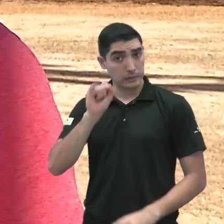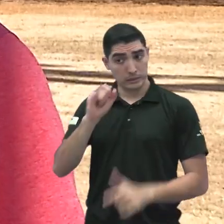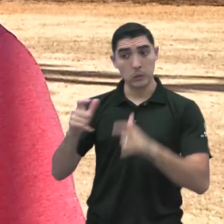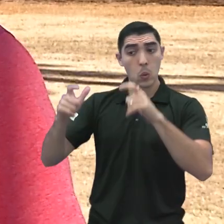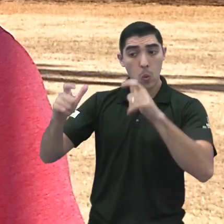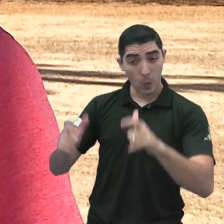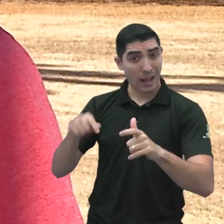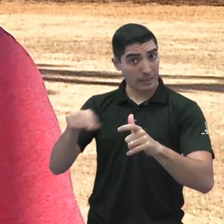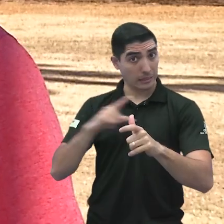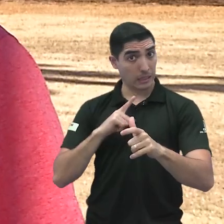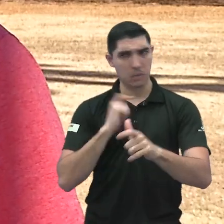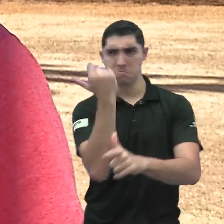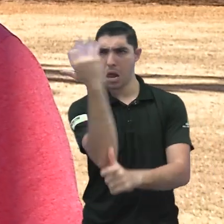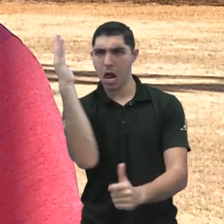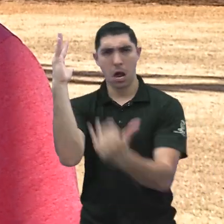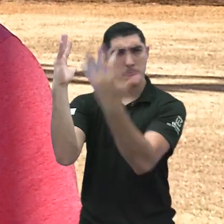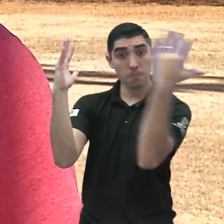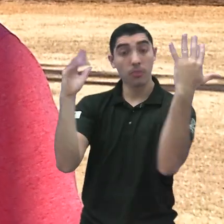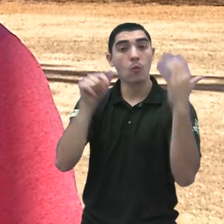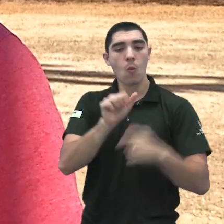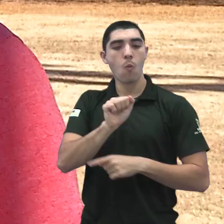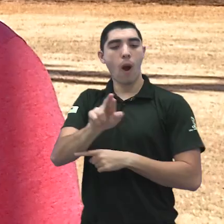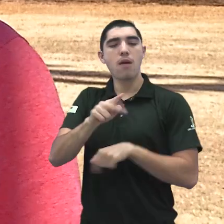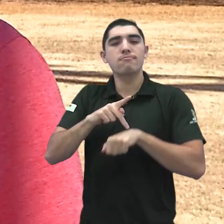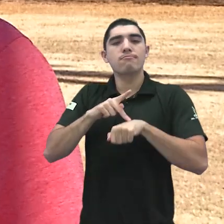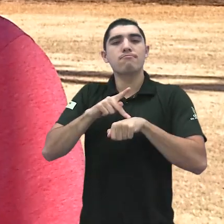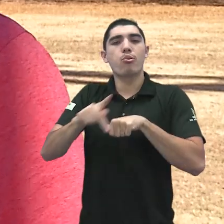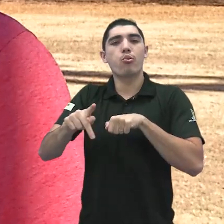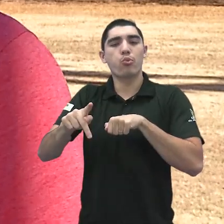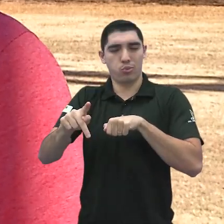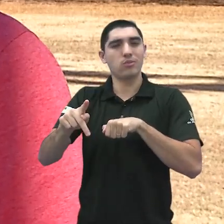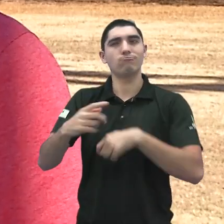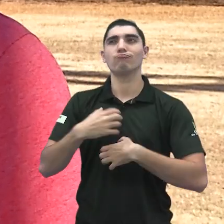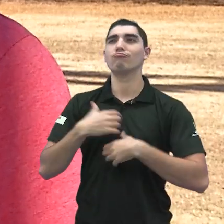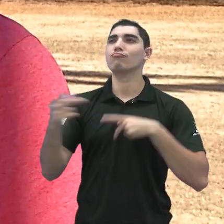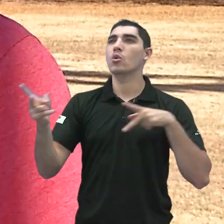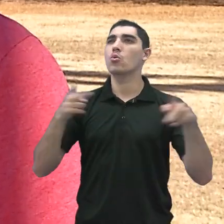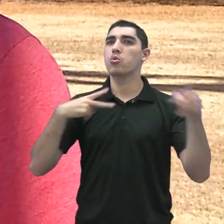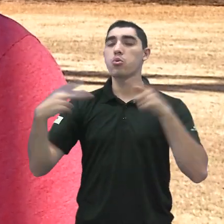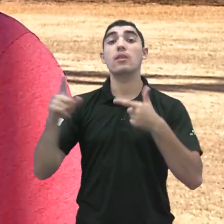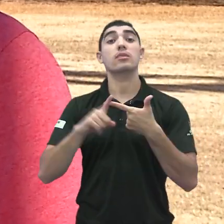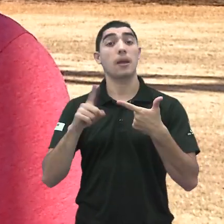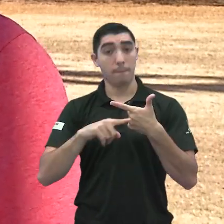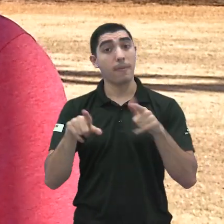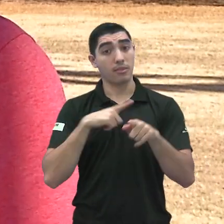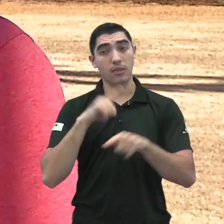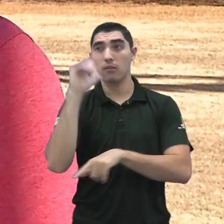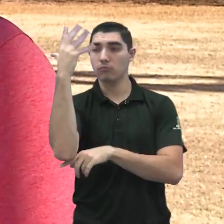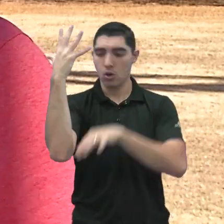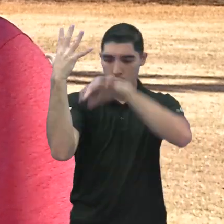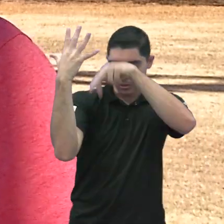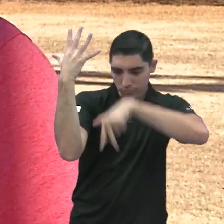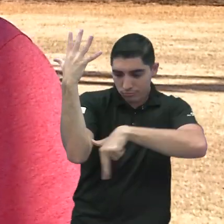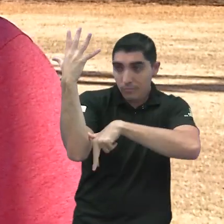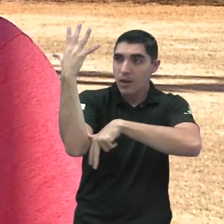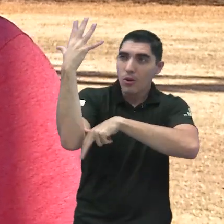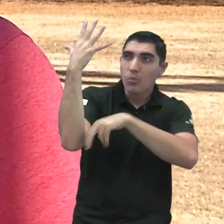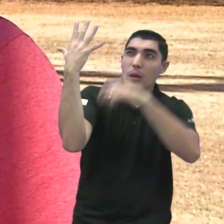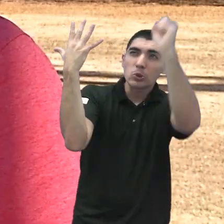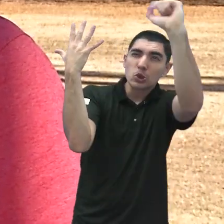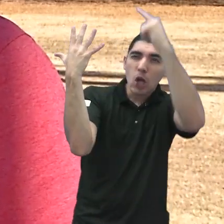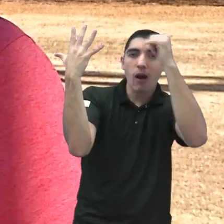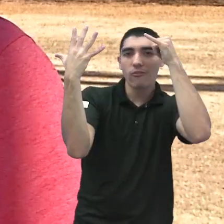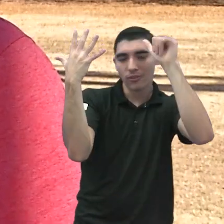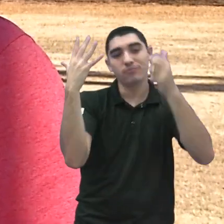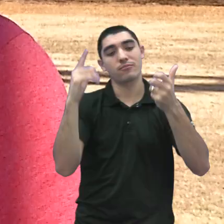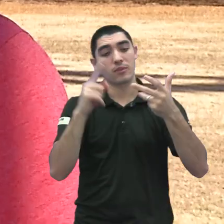O local que você tem mais árvores, você tem um ar mais puro, você tem sombras que diminui a ilha de calor, impacto